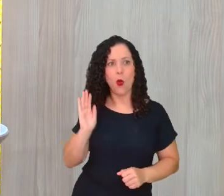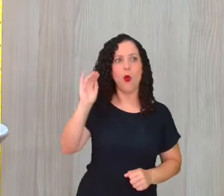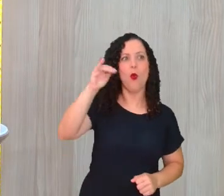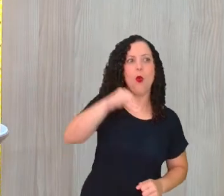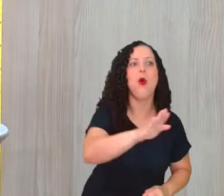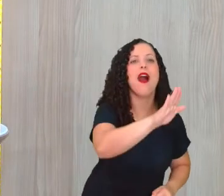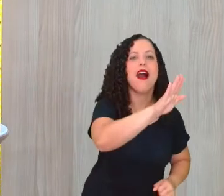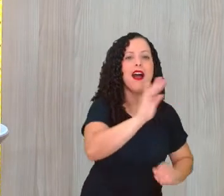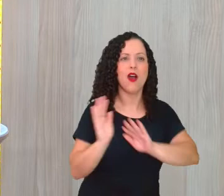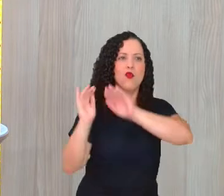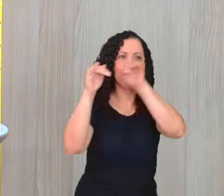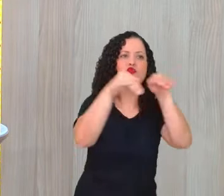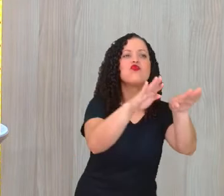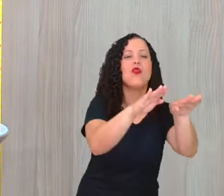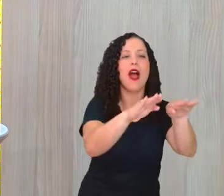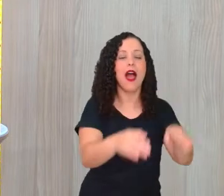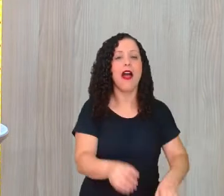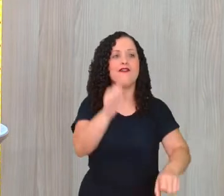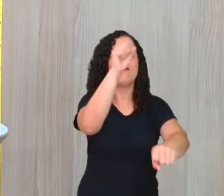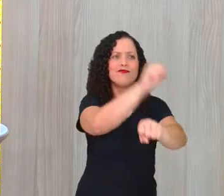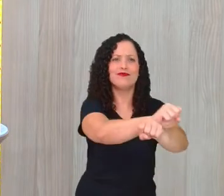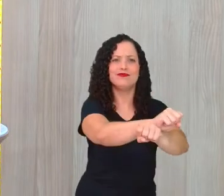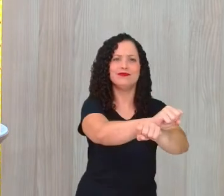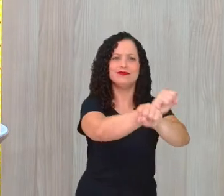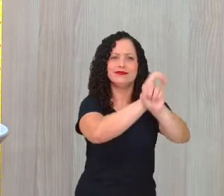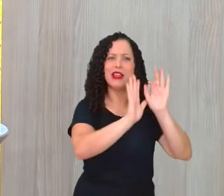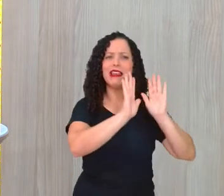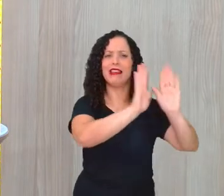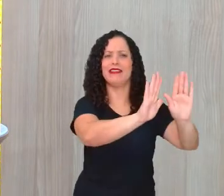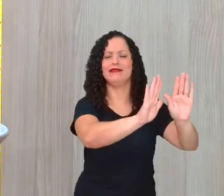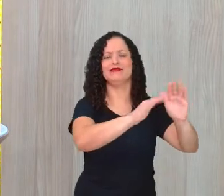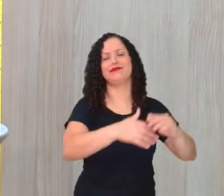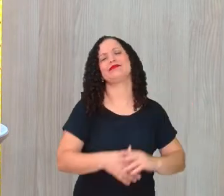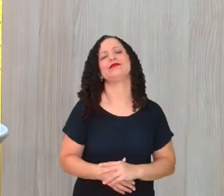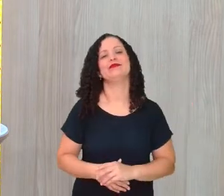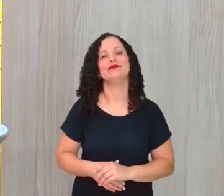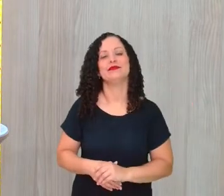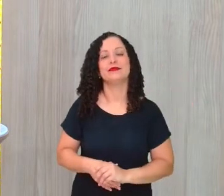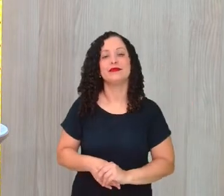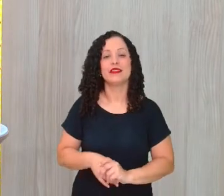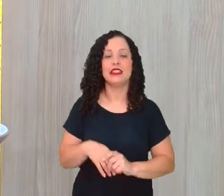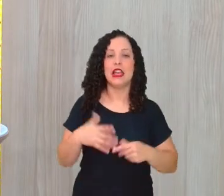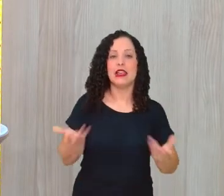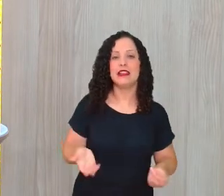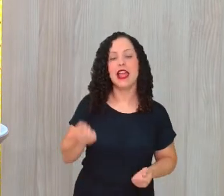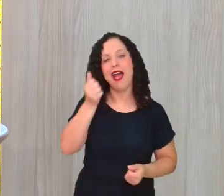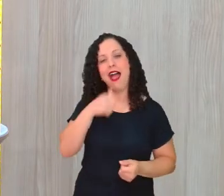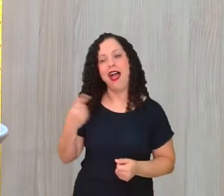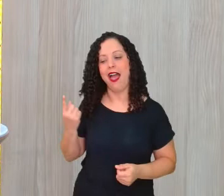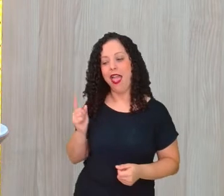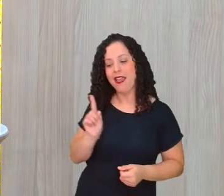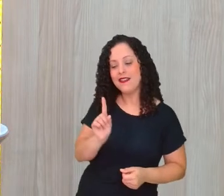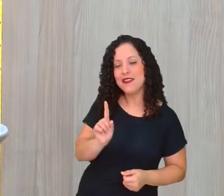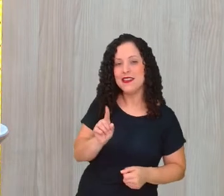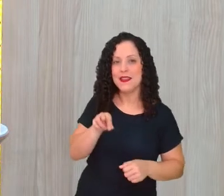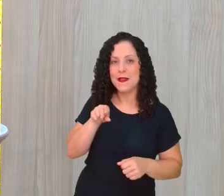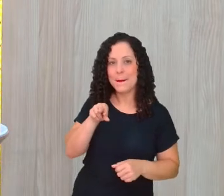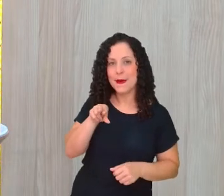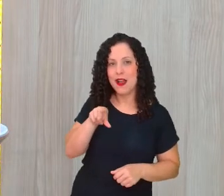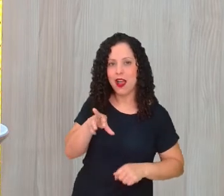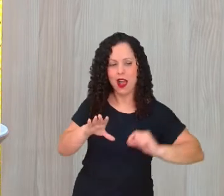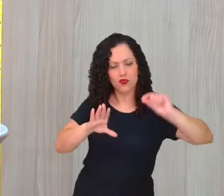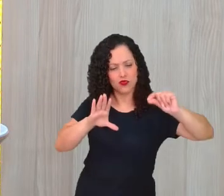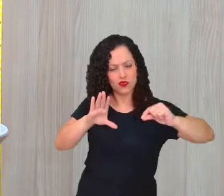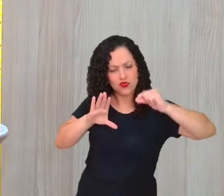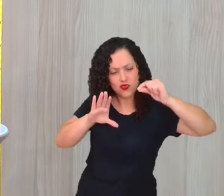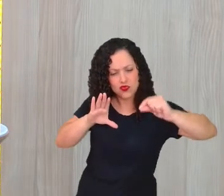irmã mais velha precisa bordar os pés, mas aí vê que estão escondidos pela grama, o rosto que ela quer criar, mas